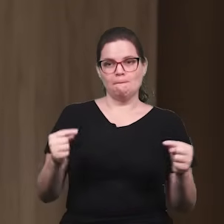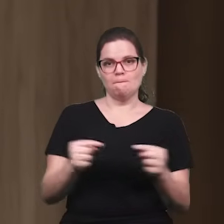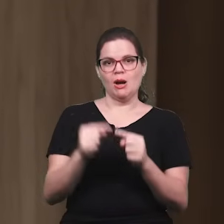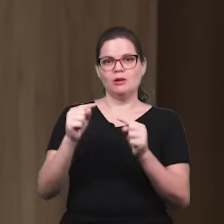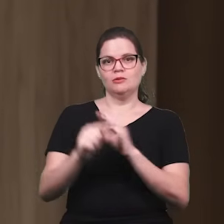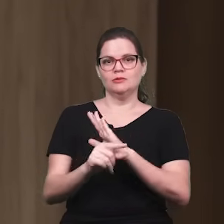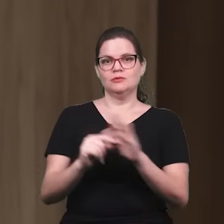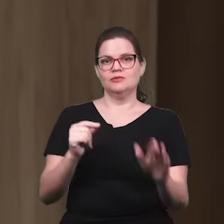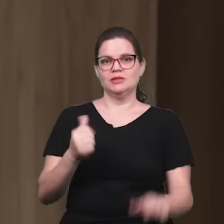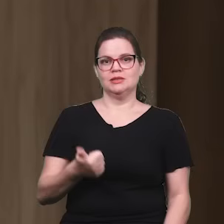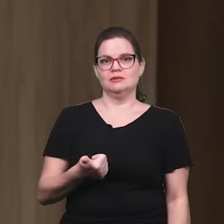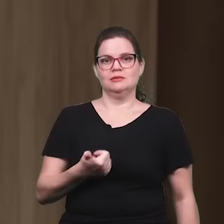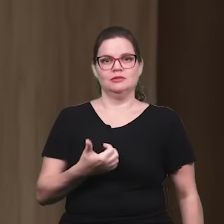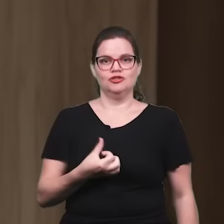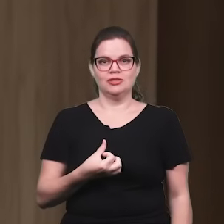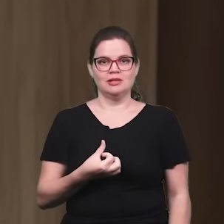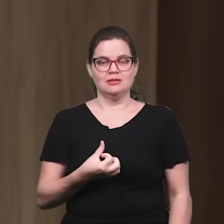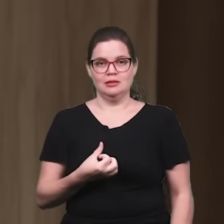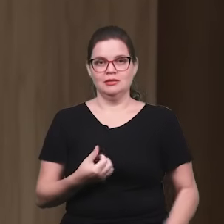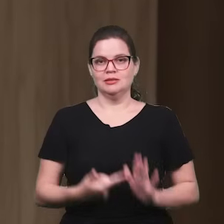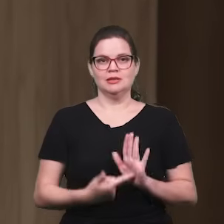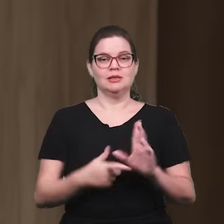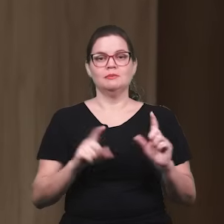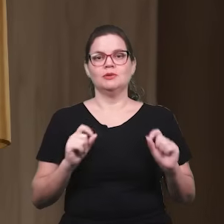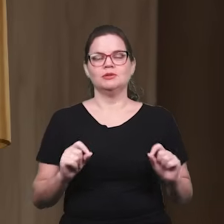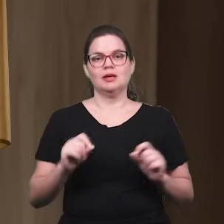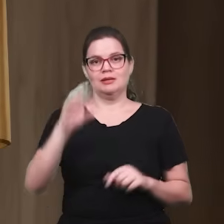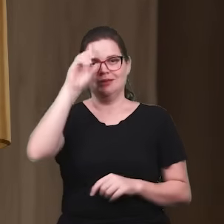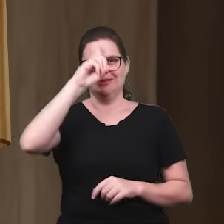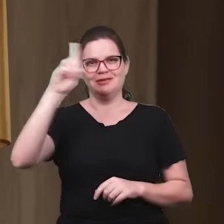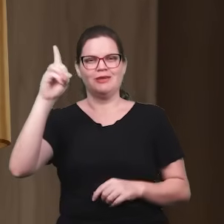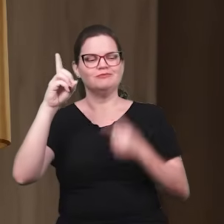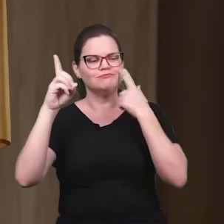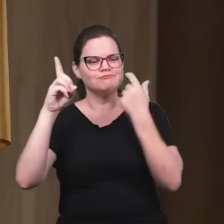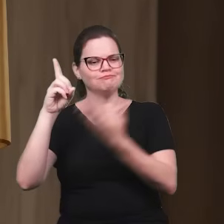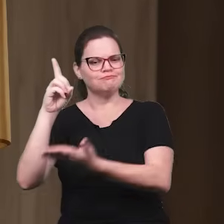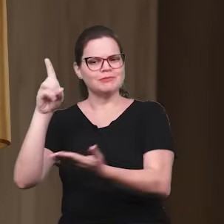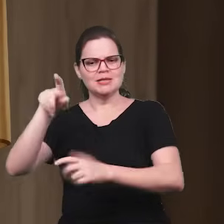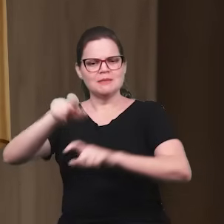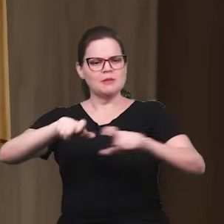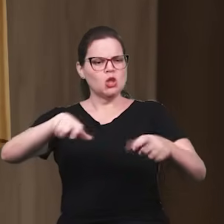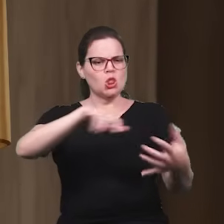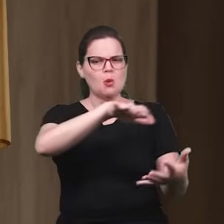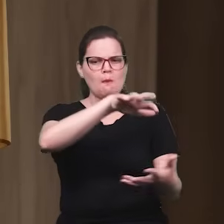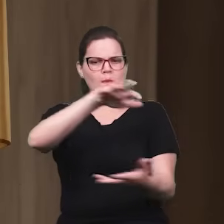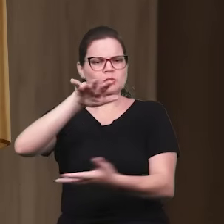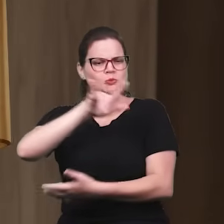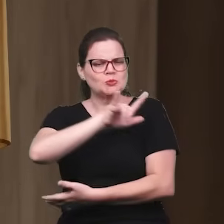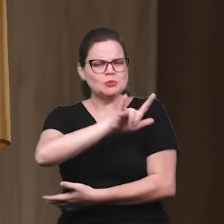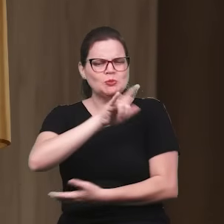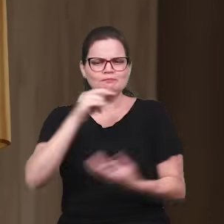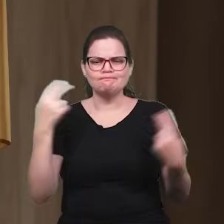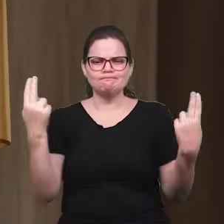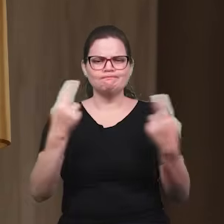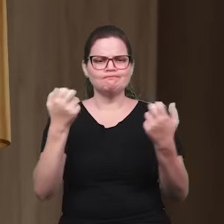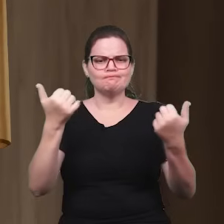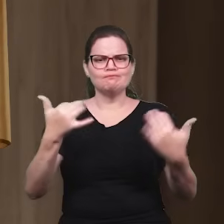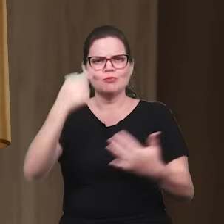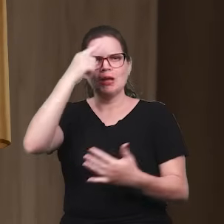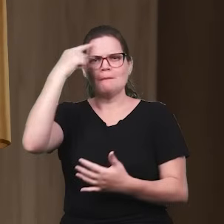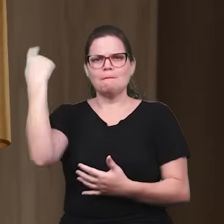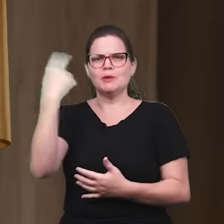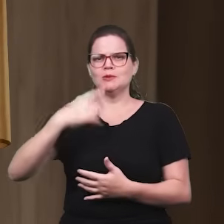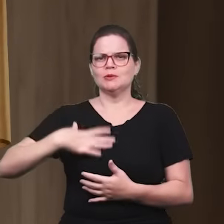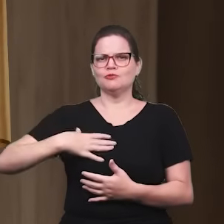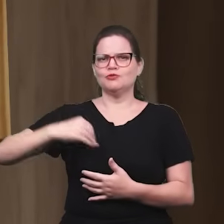16, que é o versículo que fala: porque Deus amou o mundo de tal maneira que deu o seu Filho unigênito para que